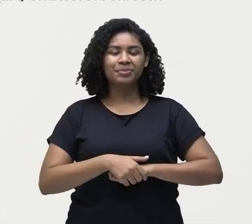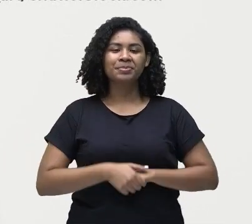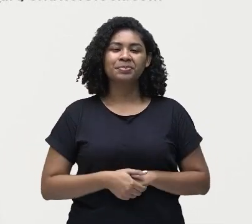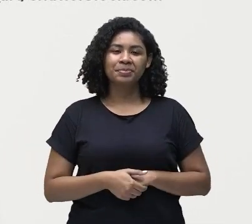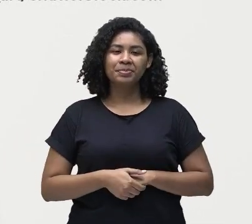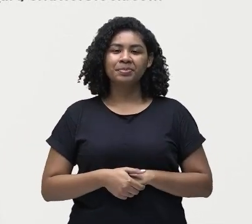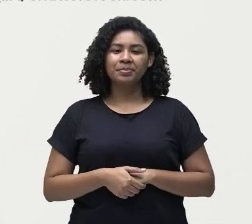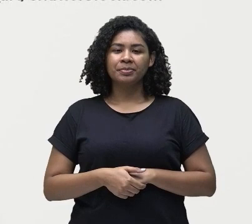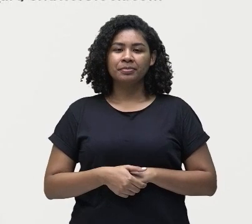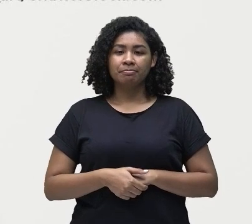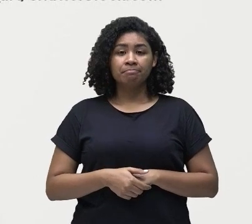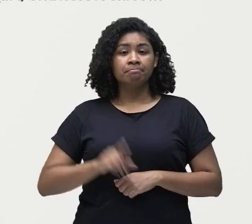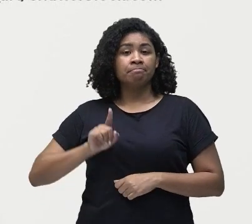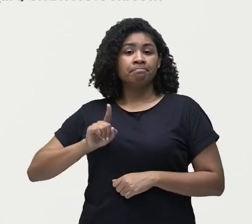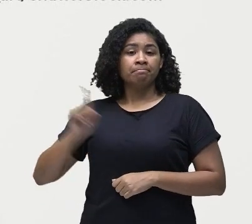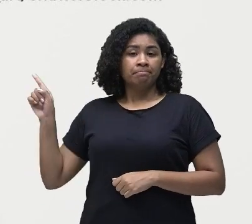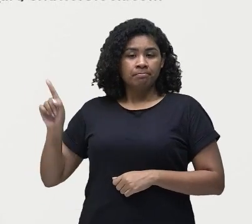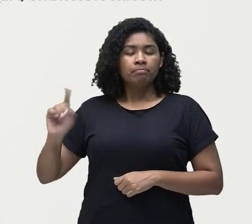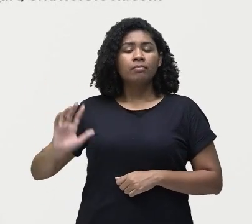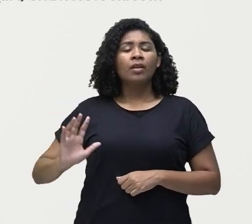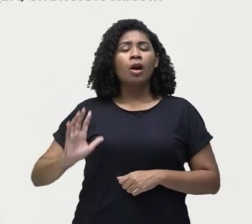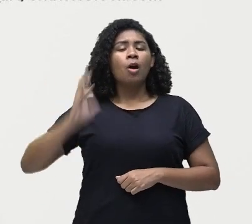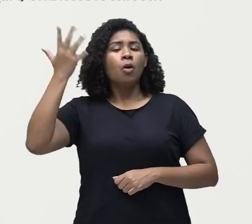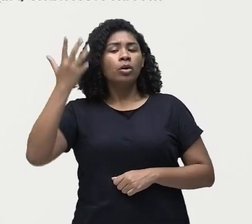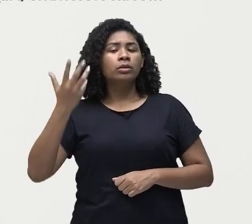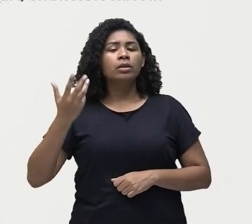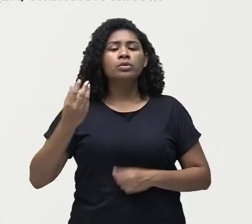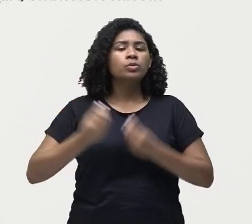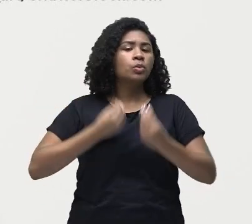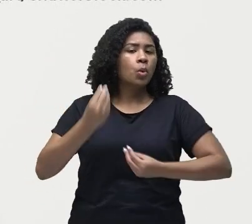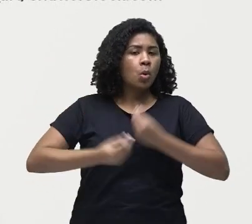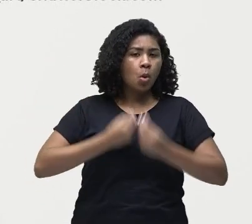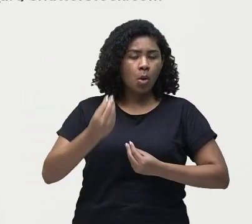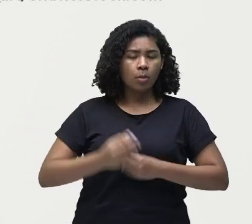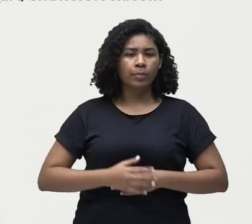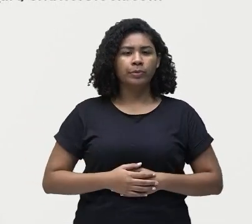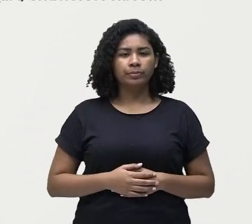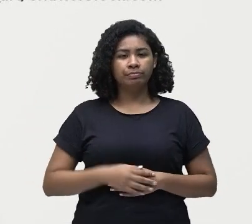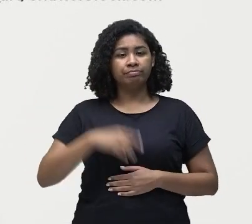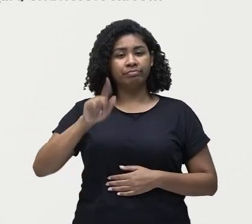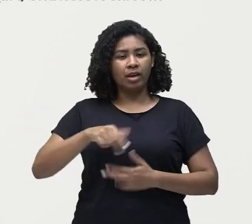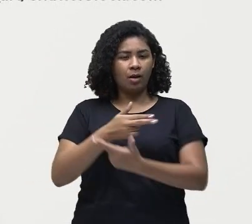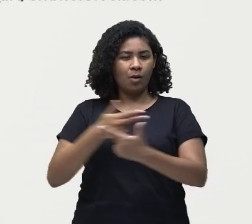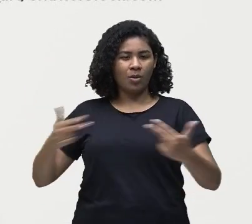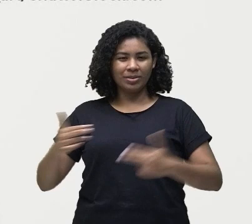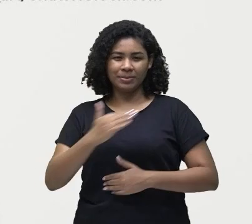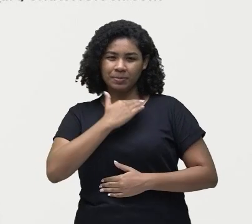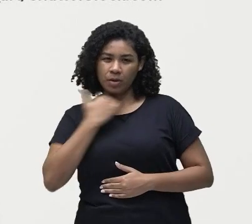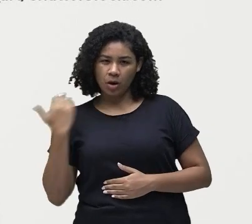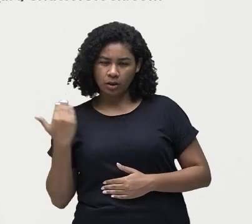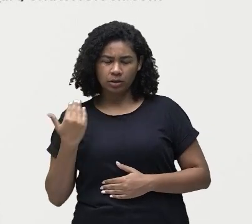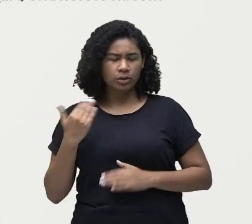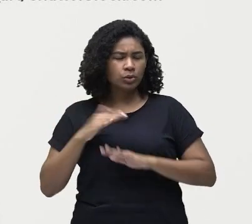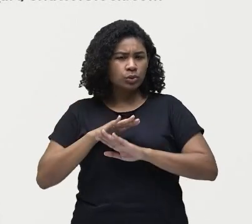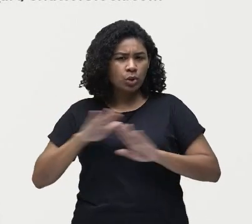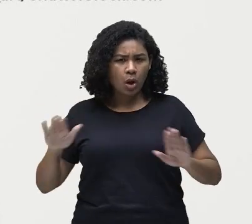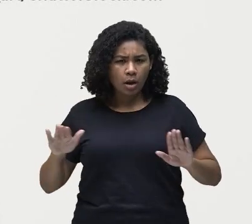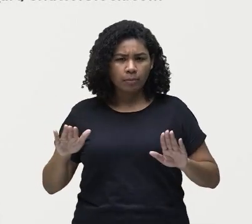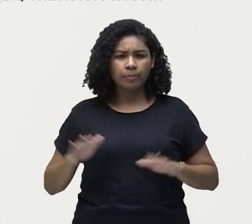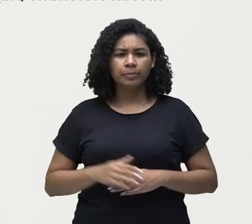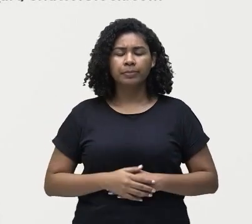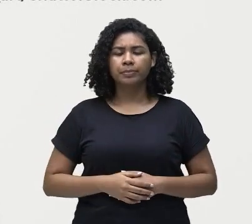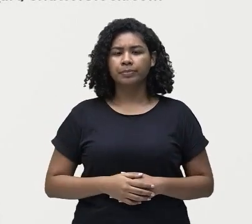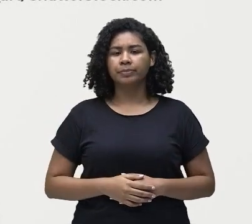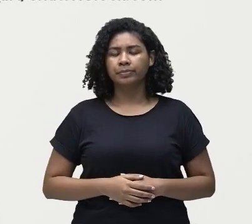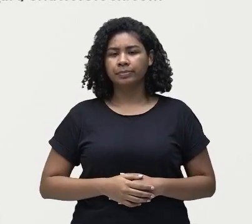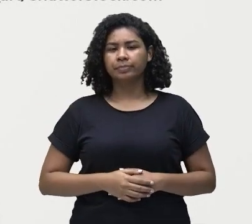inserido. Isso também acontece com não só da matéria morta e da decomposição do que já